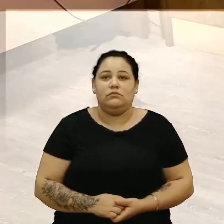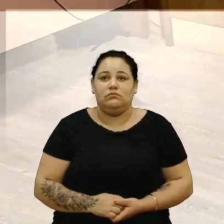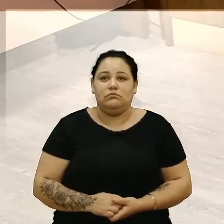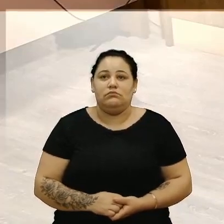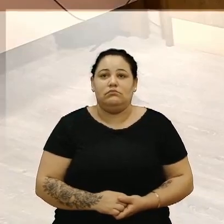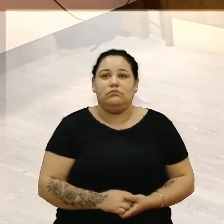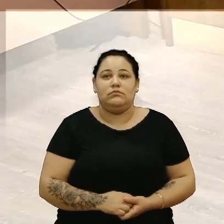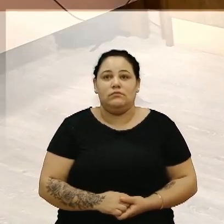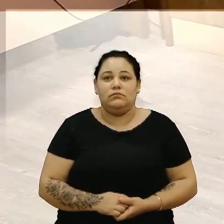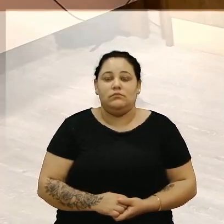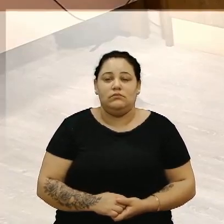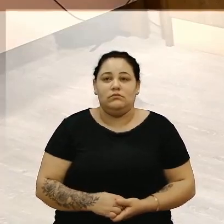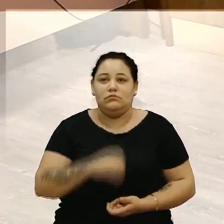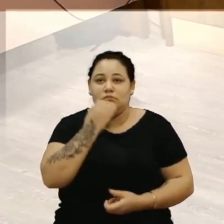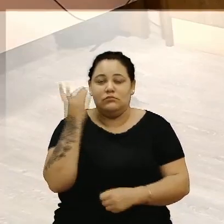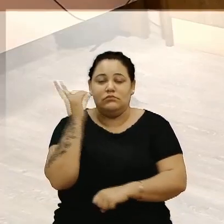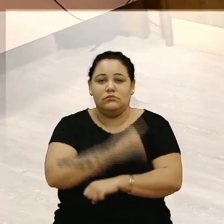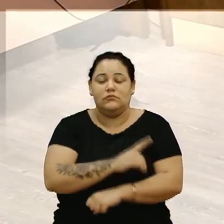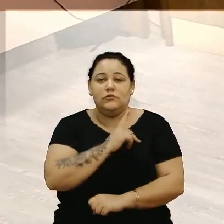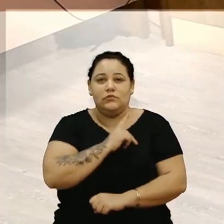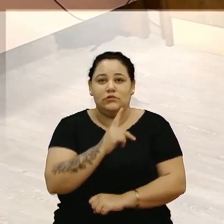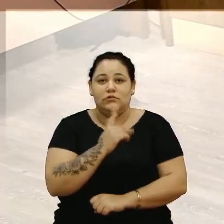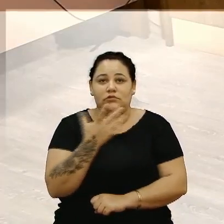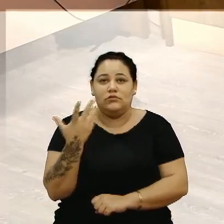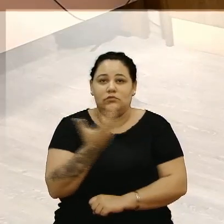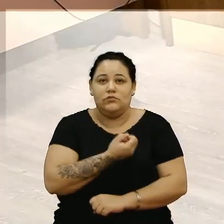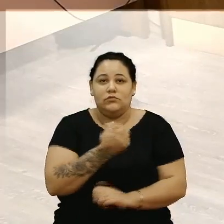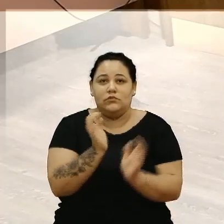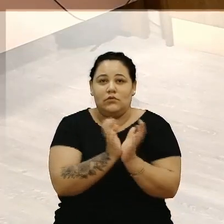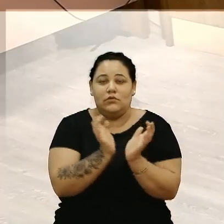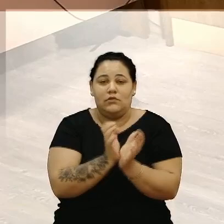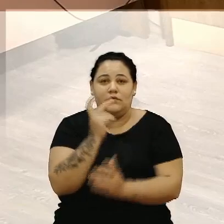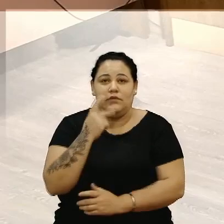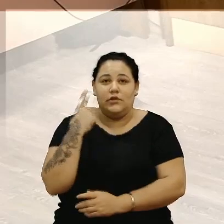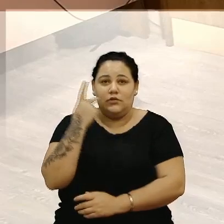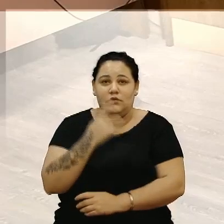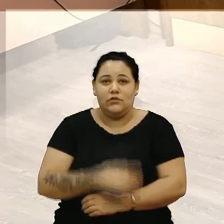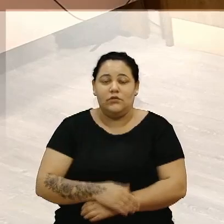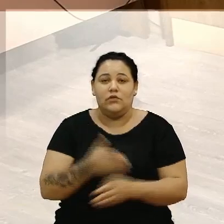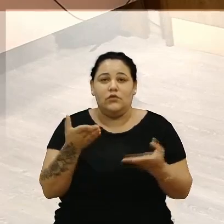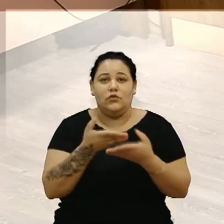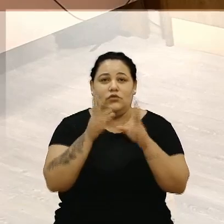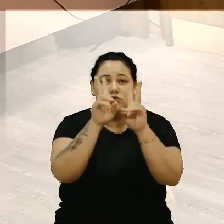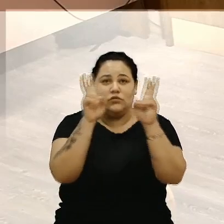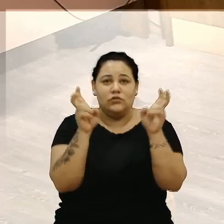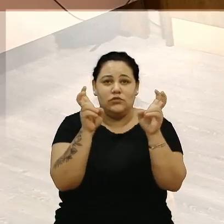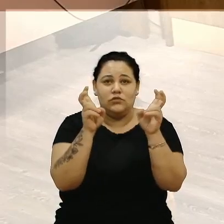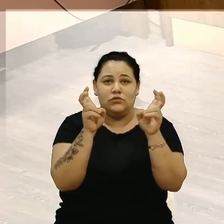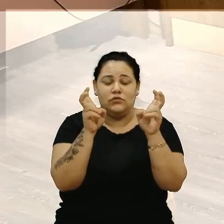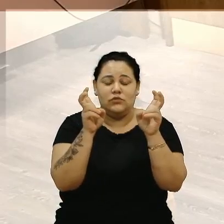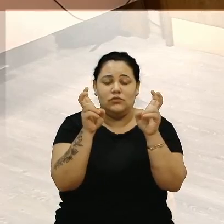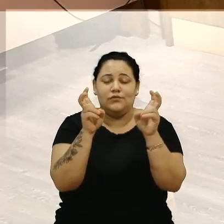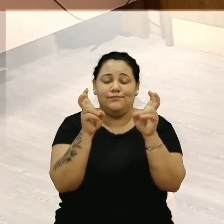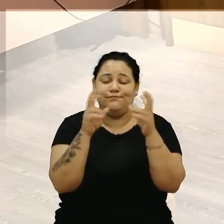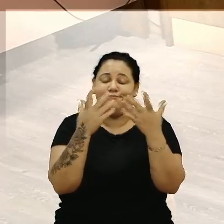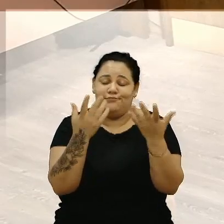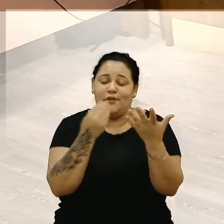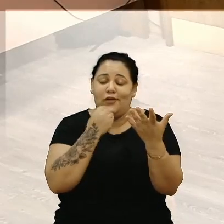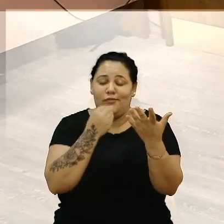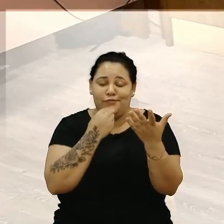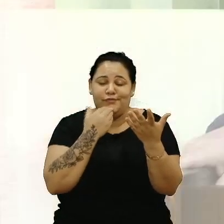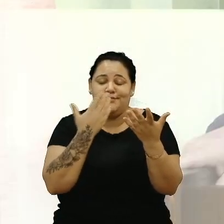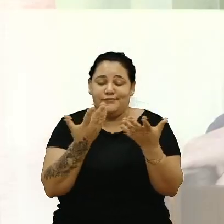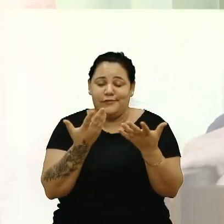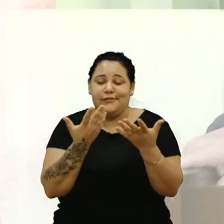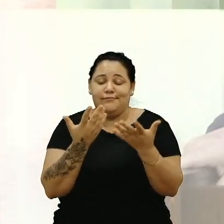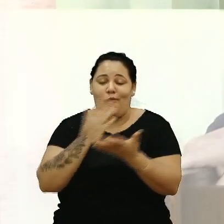Bom dia, senhora presidente, nobres colegas vereadores. Hoje o tema não pode ser outro, né? Nós estamos